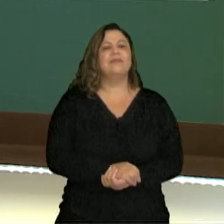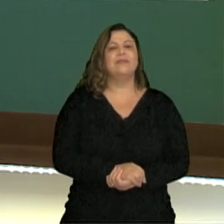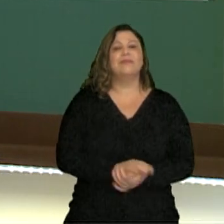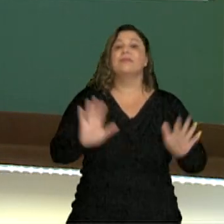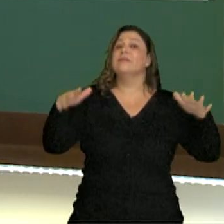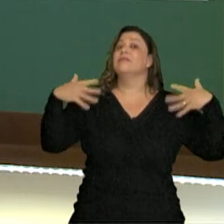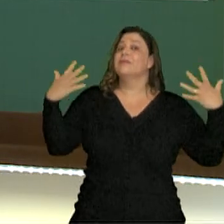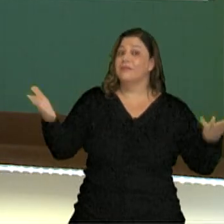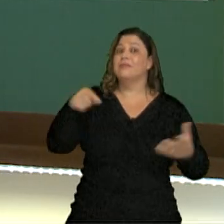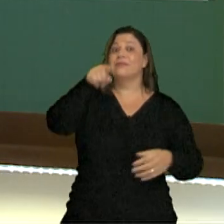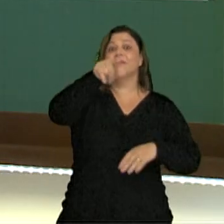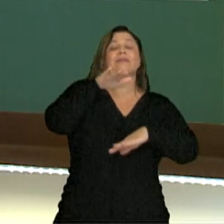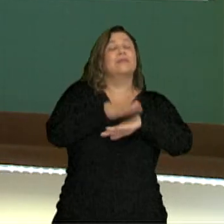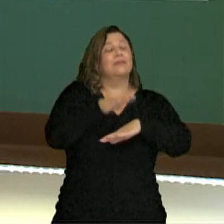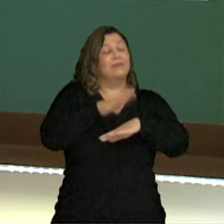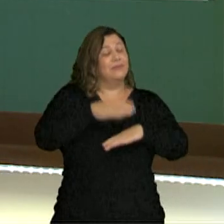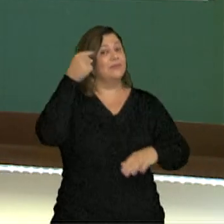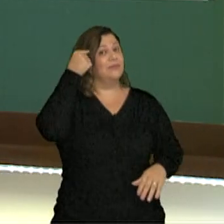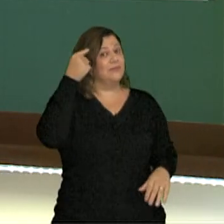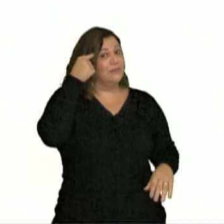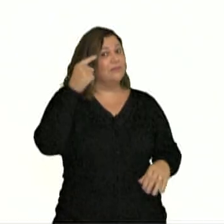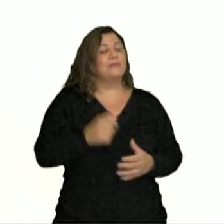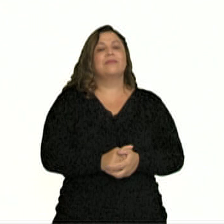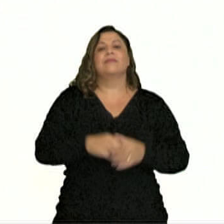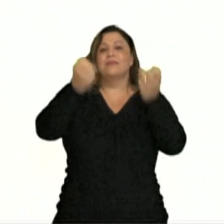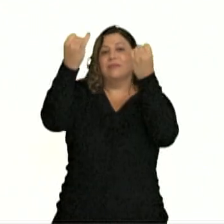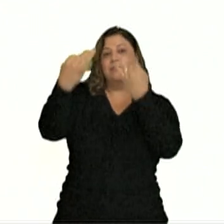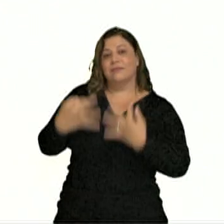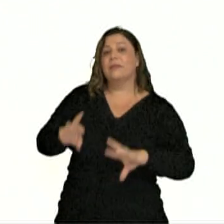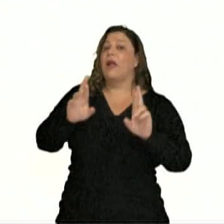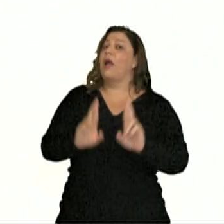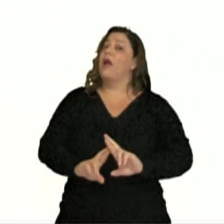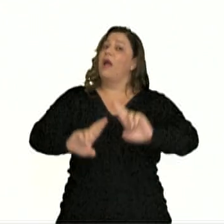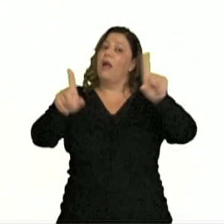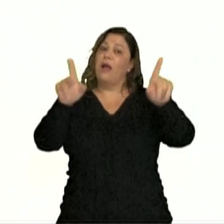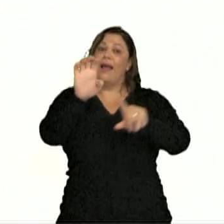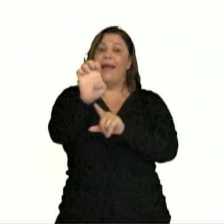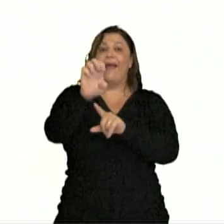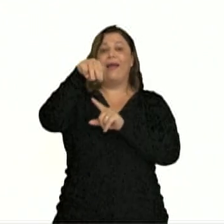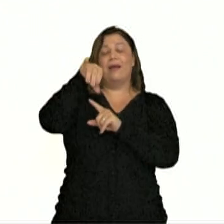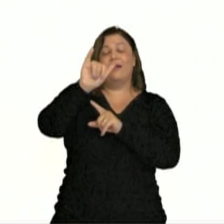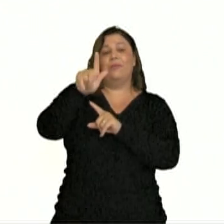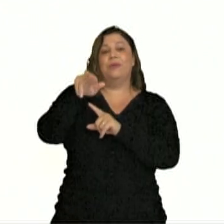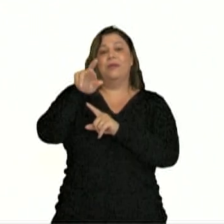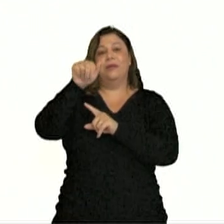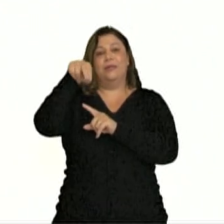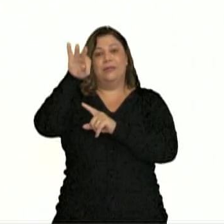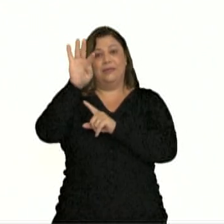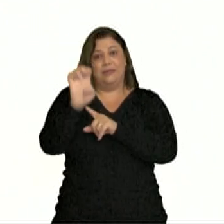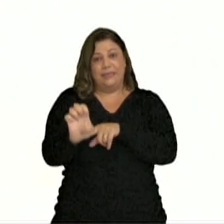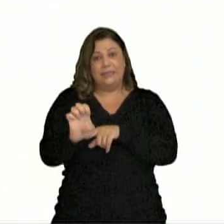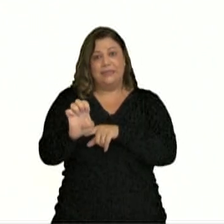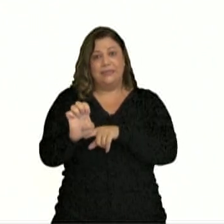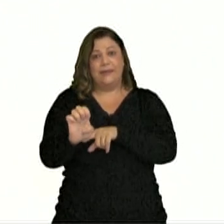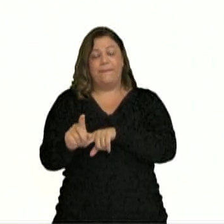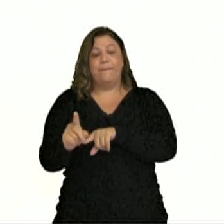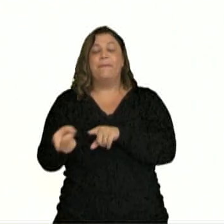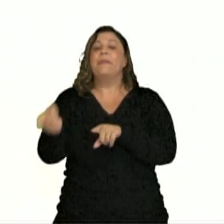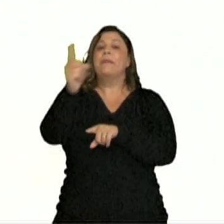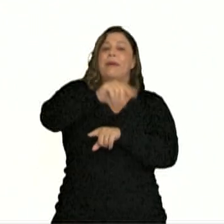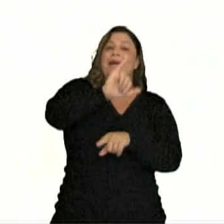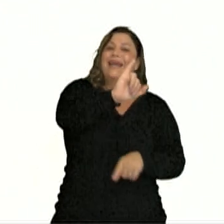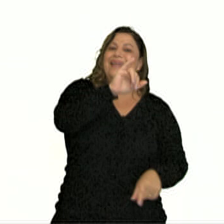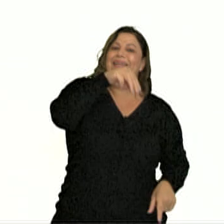Então, agora é a sua vez, pensa aí, escreva a diferença de imigrante para